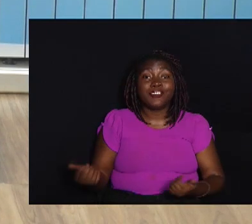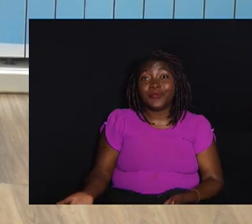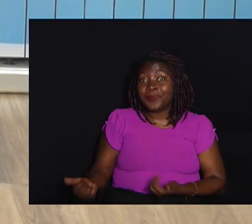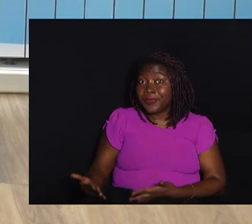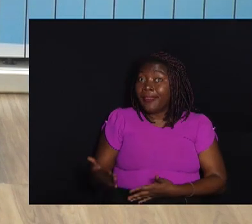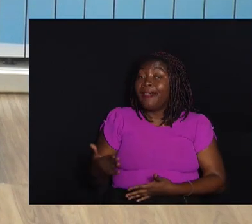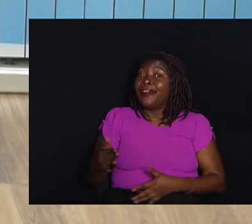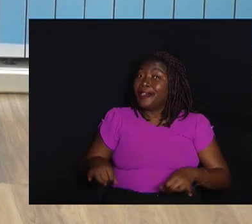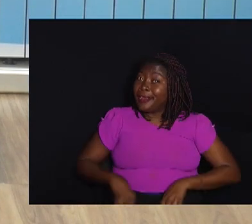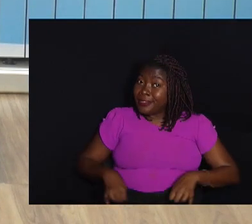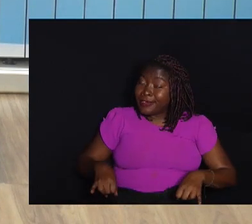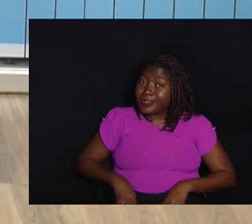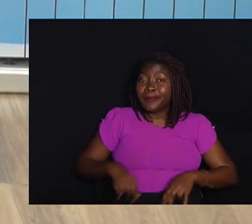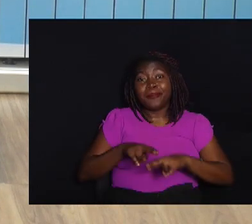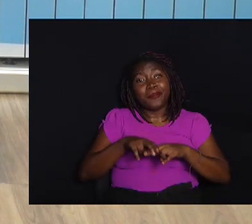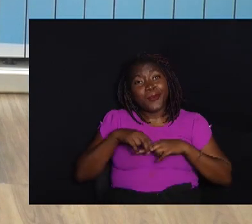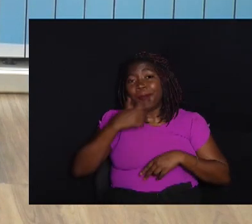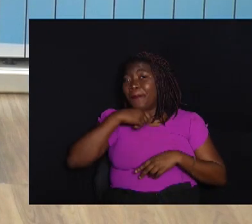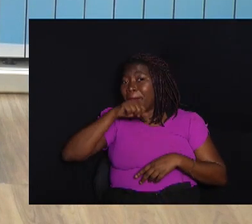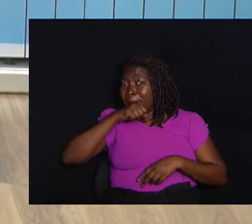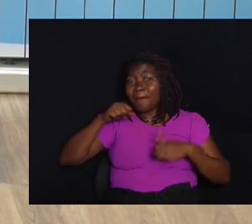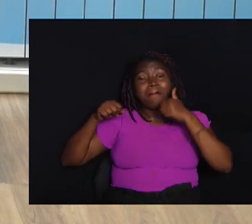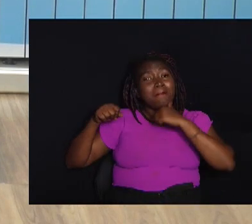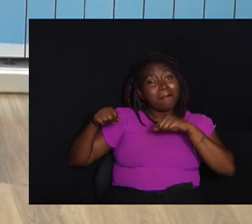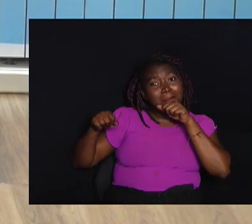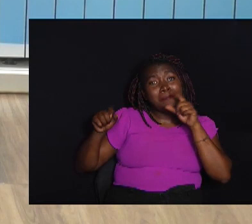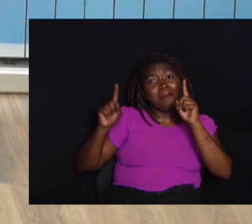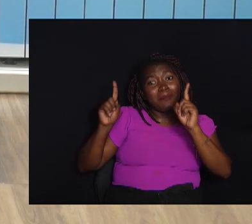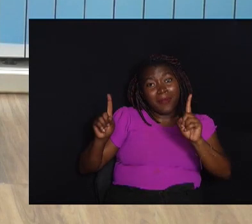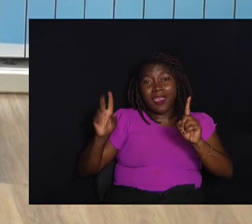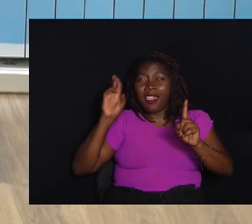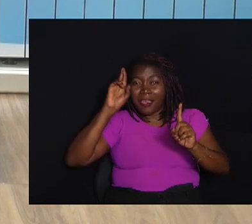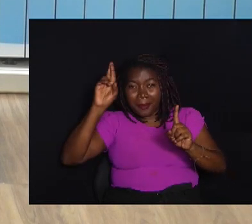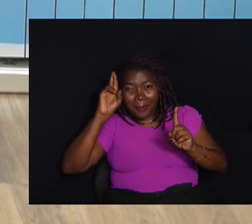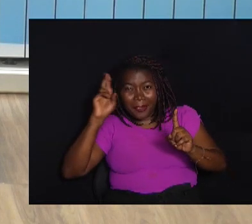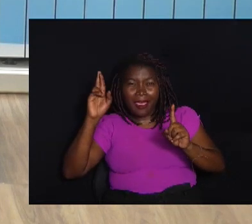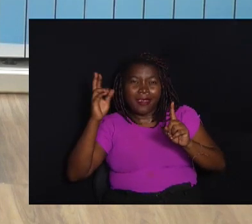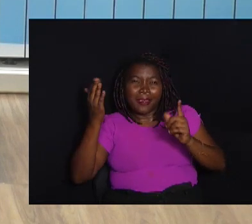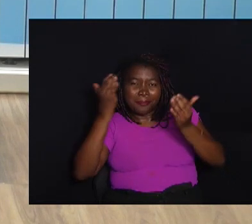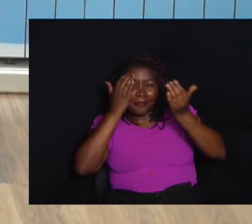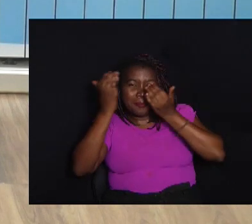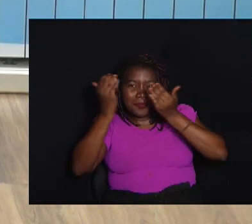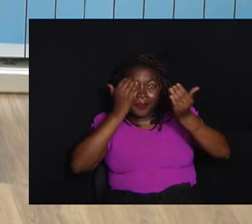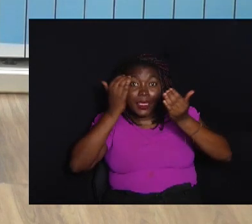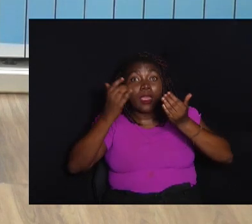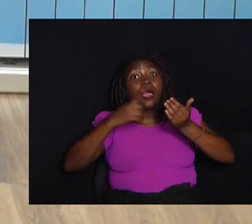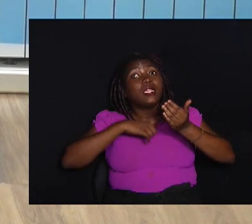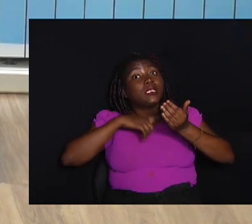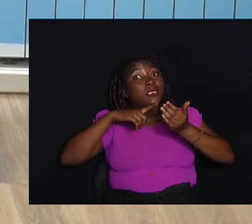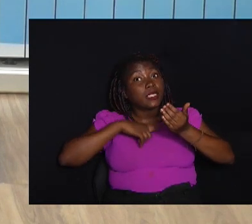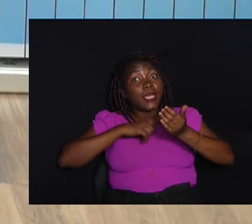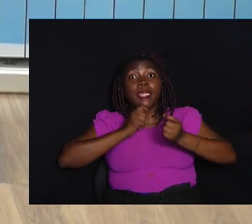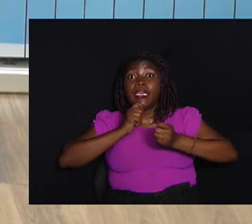acabam sofrendo com os genitores, também com quem é responsável, questão psicológica, então tem